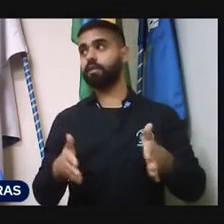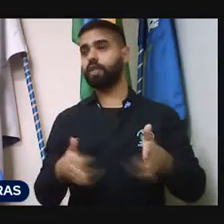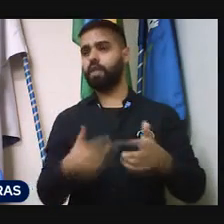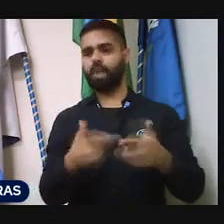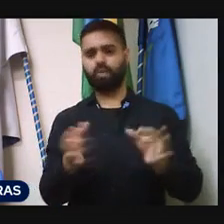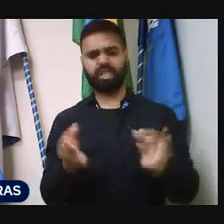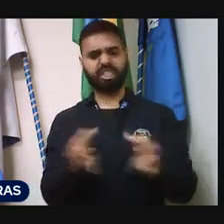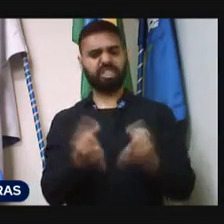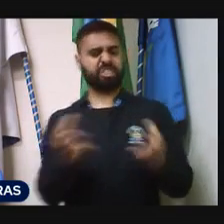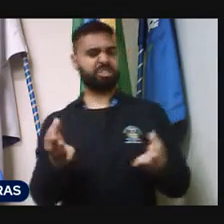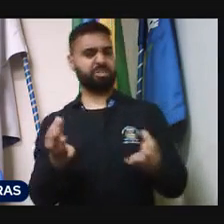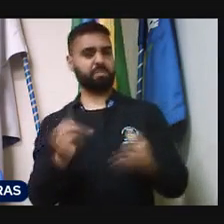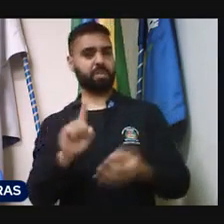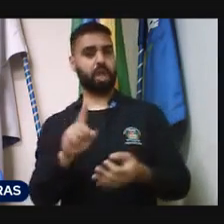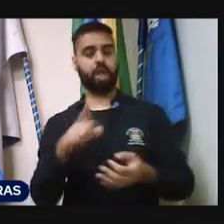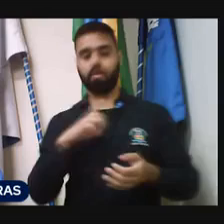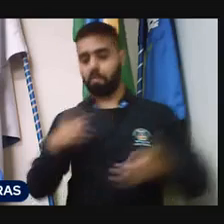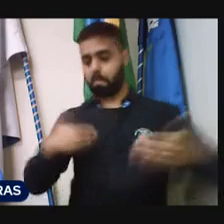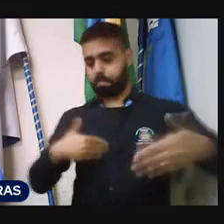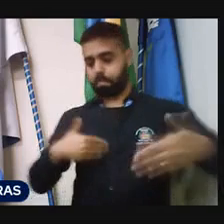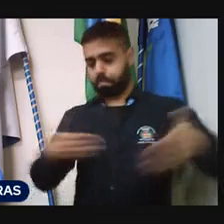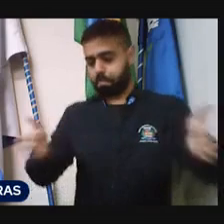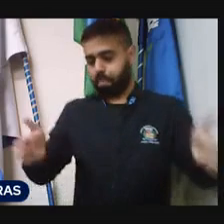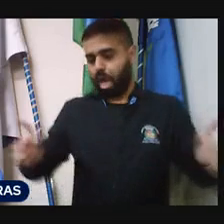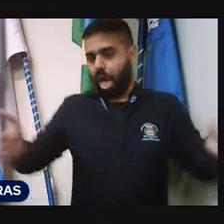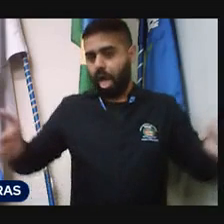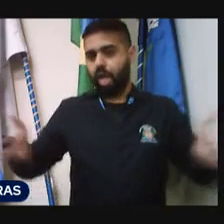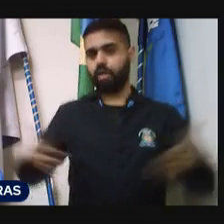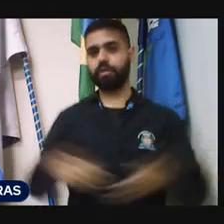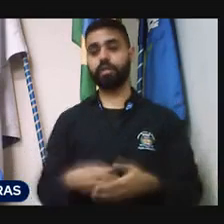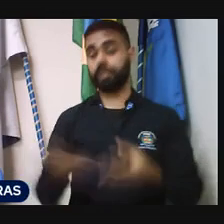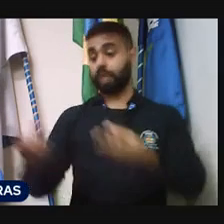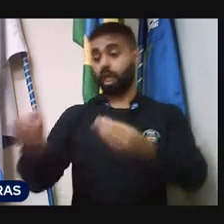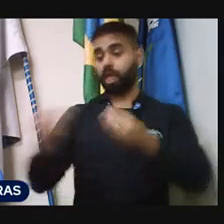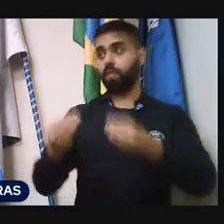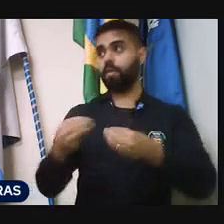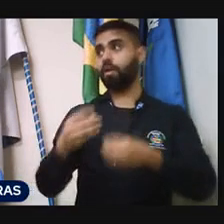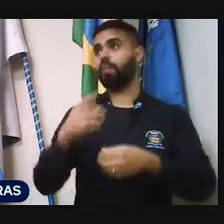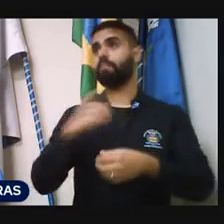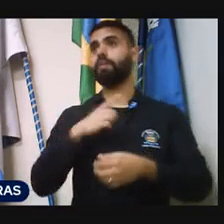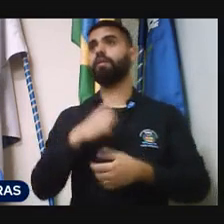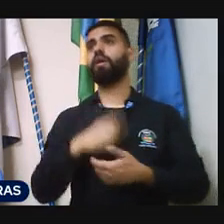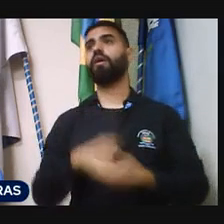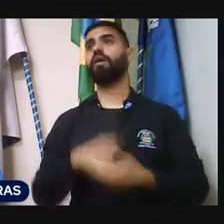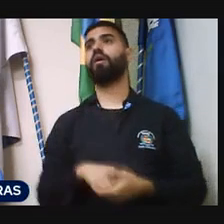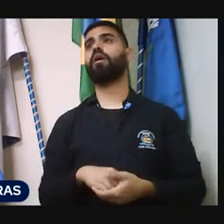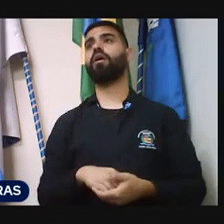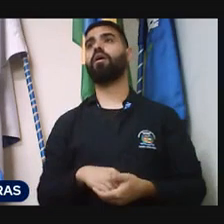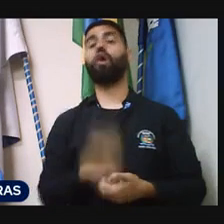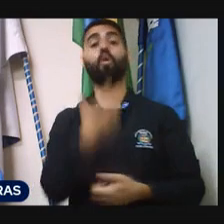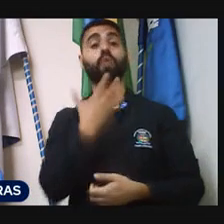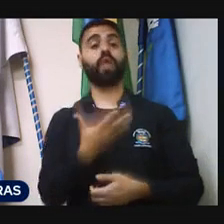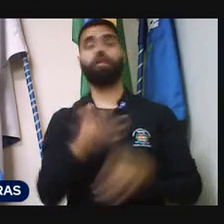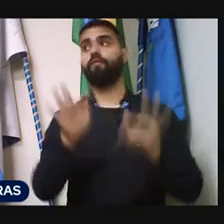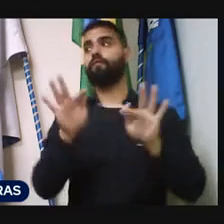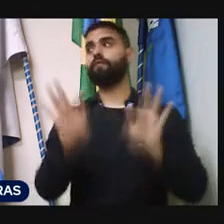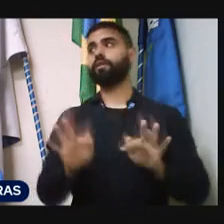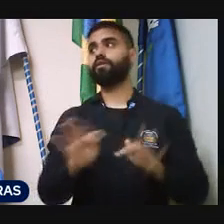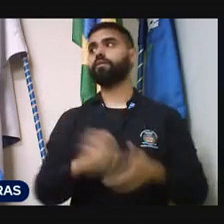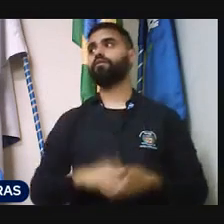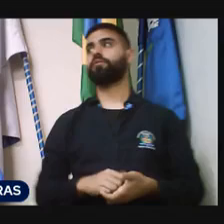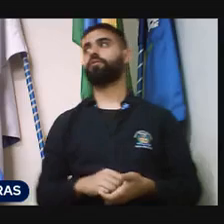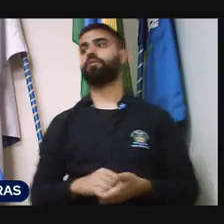cestinha básica não cês tão vaso e para passar um final feliz de natal e